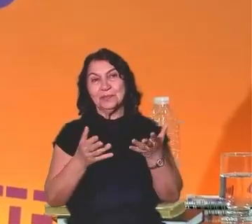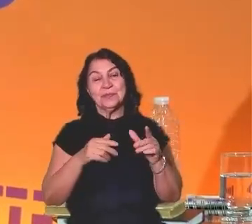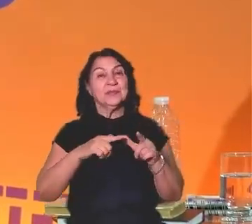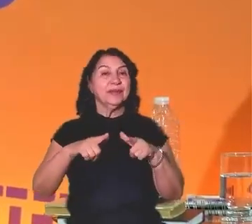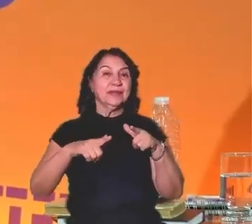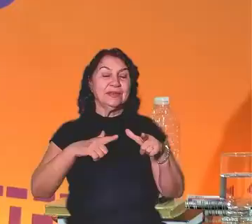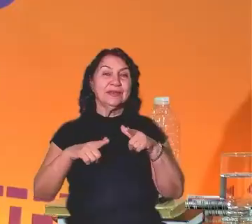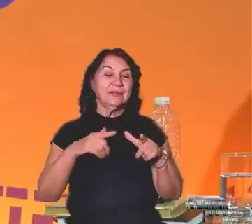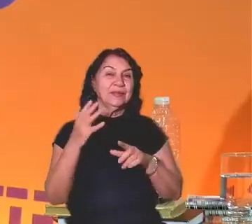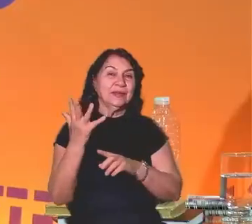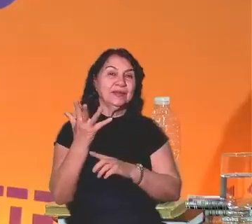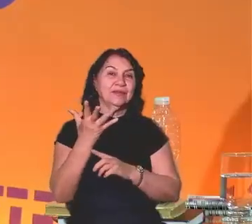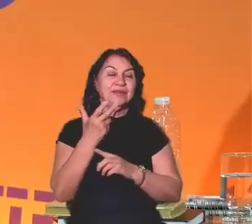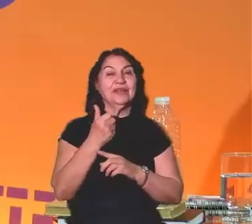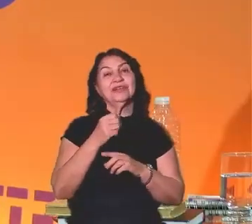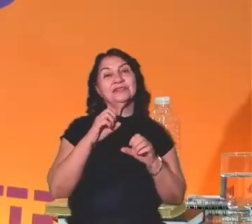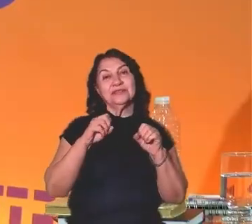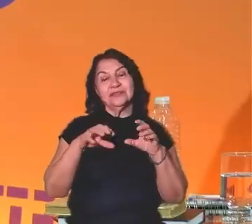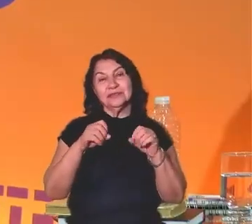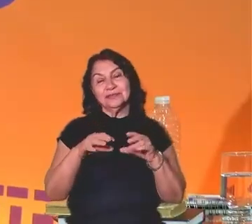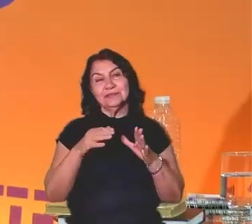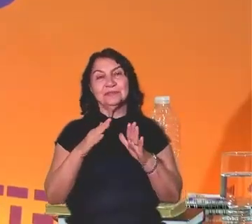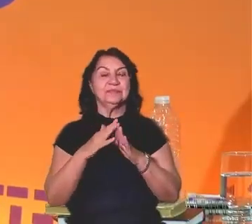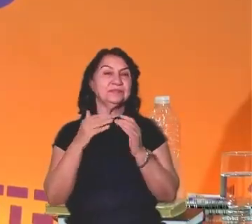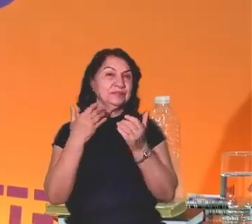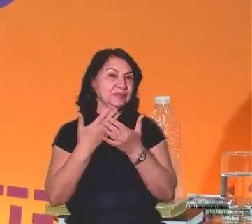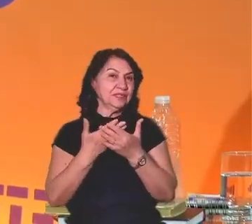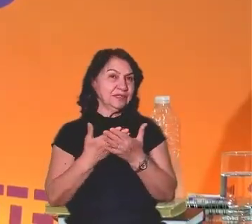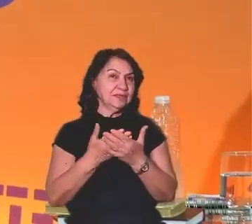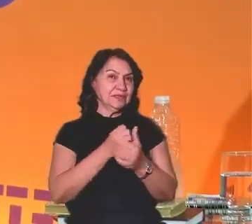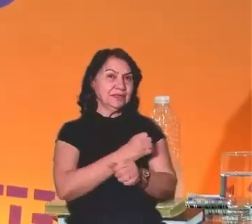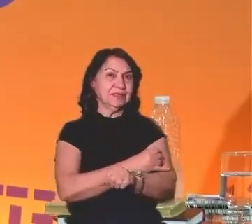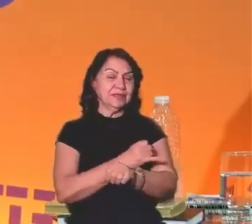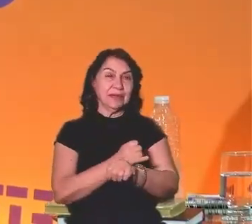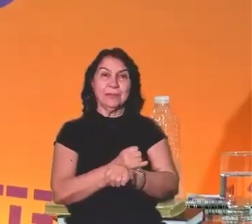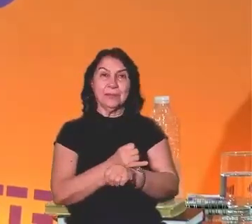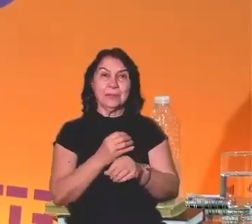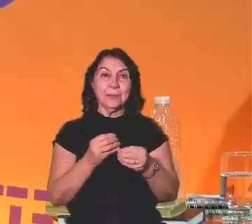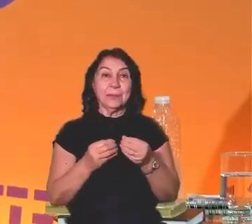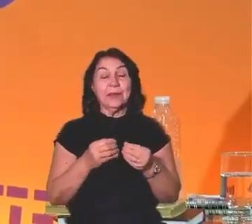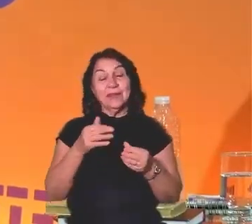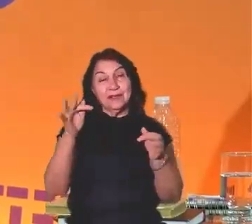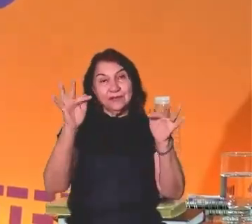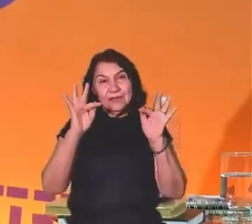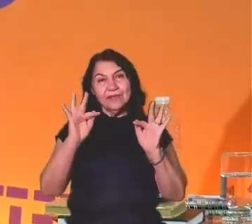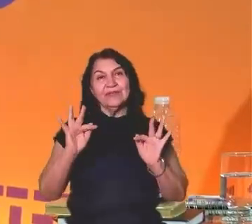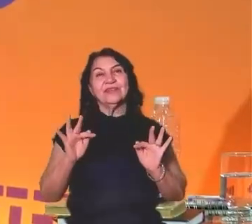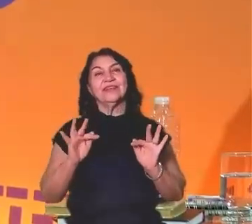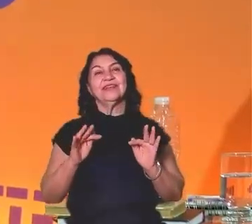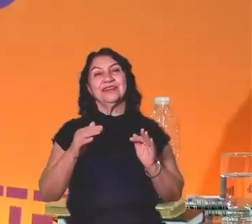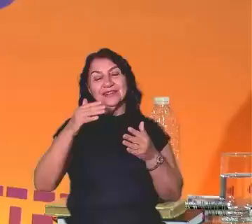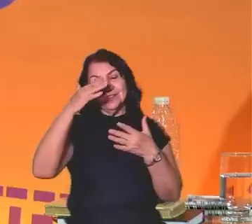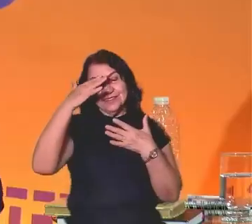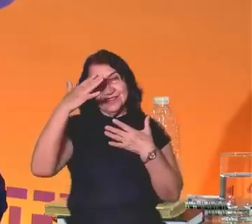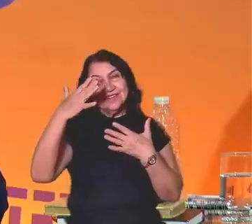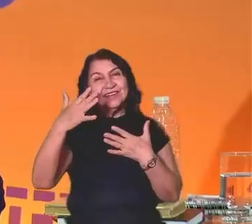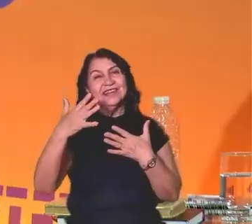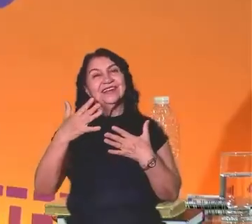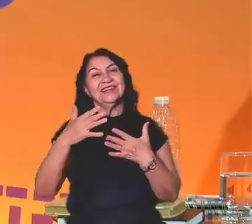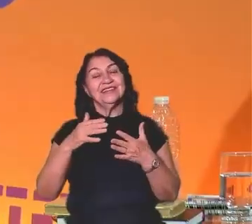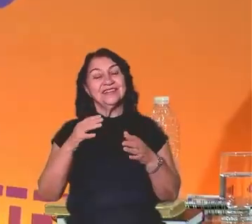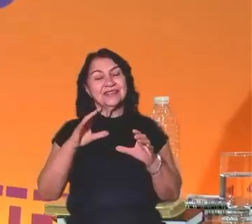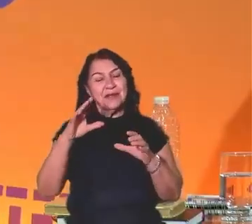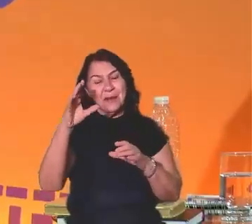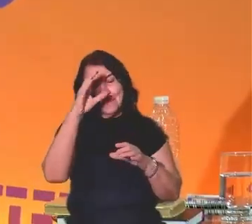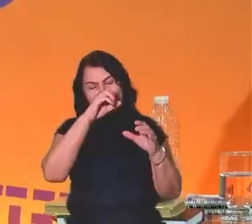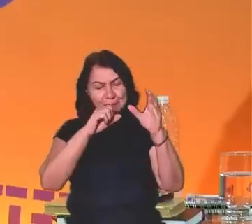trabalha com a arte e educação nas escolas aqui em Itabira. E um lugar onde eu fui muito feliz e que eu tenho uma gratidão enorme, que eu aprendi demais